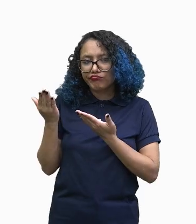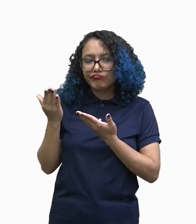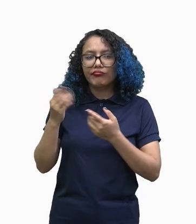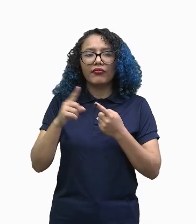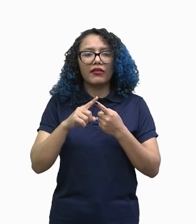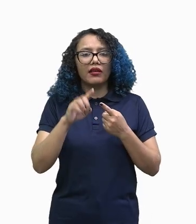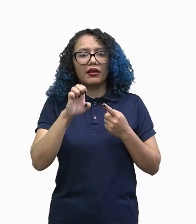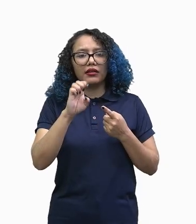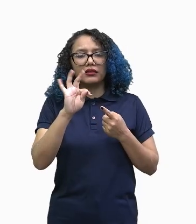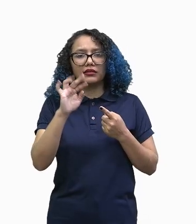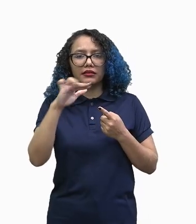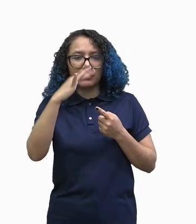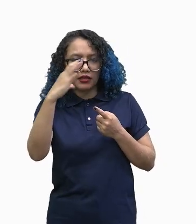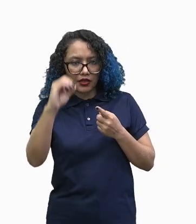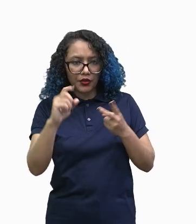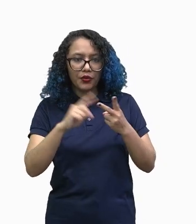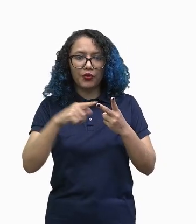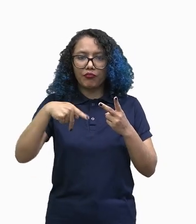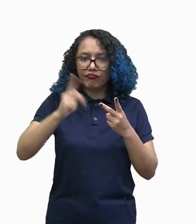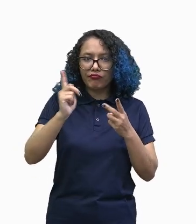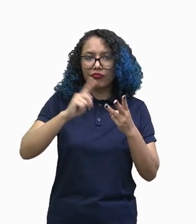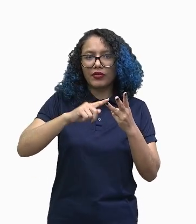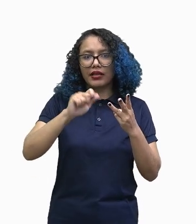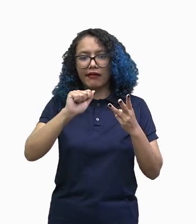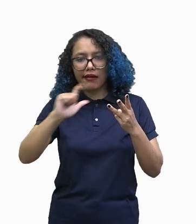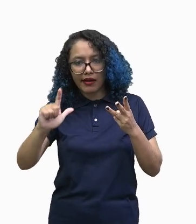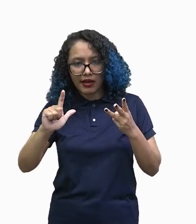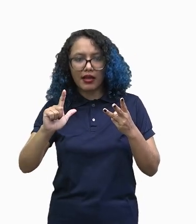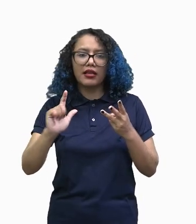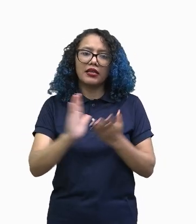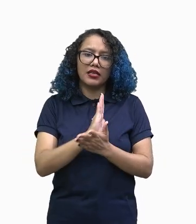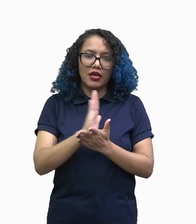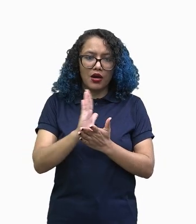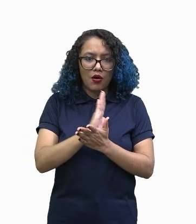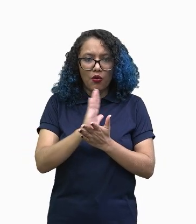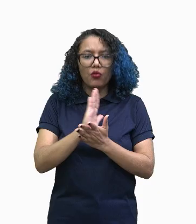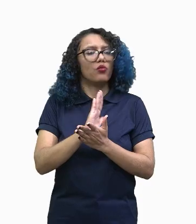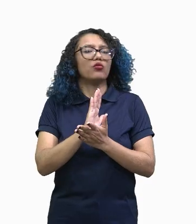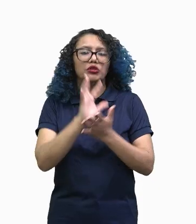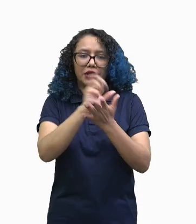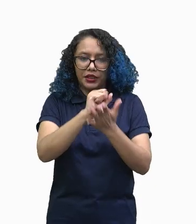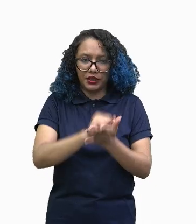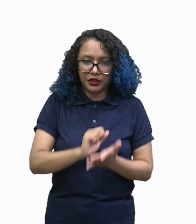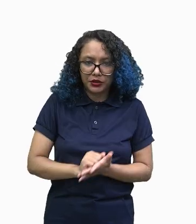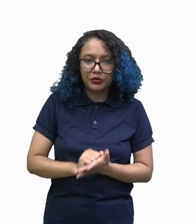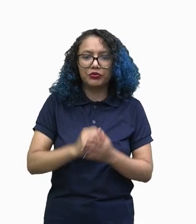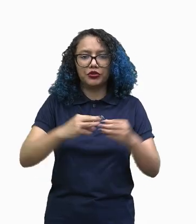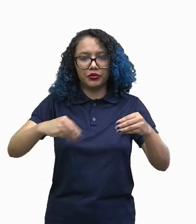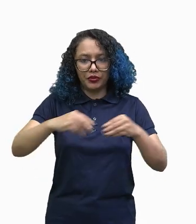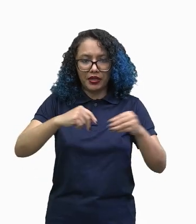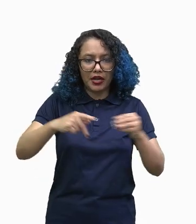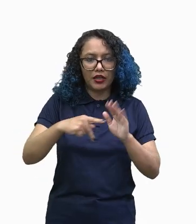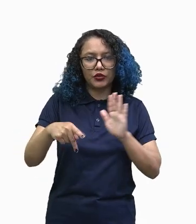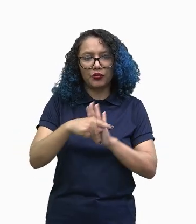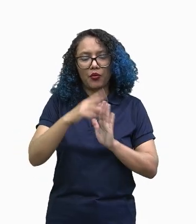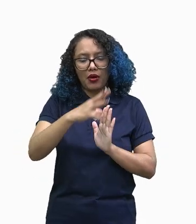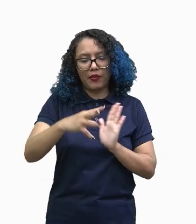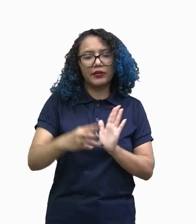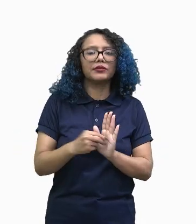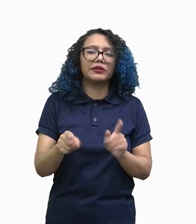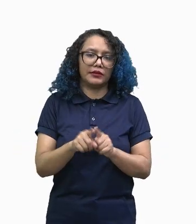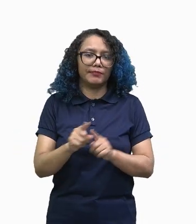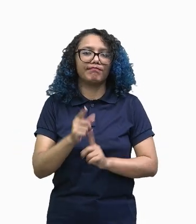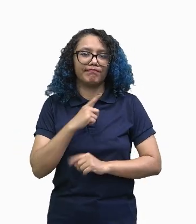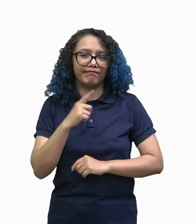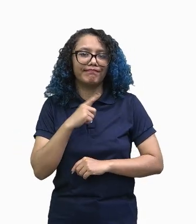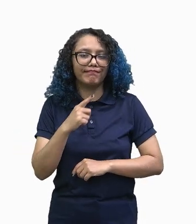estânio, potássio e alumínio, mencionados em alguns inventários de minerais estratégicos presentes em áreas da